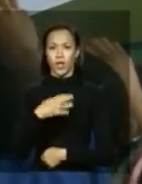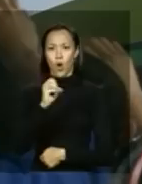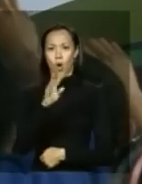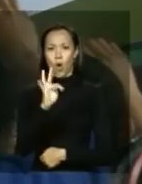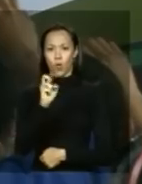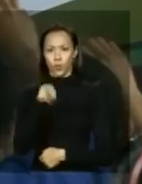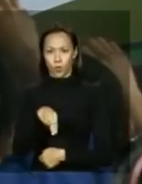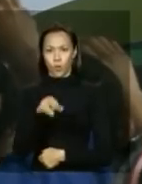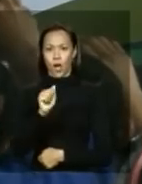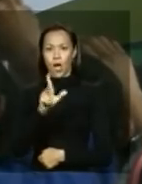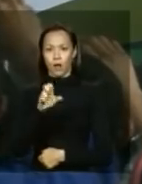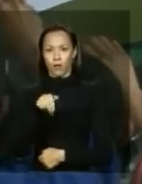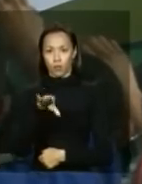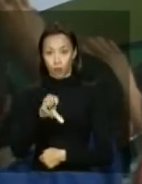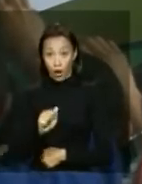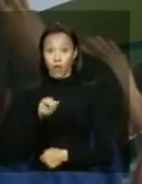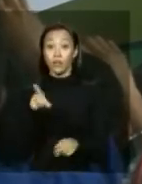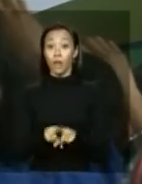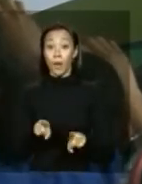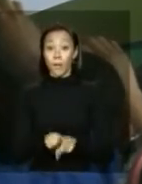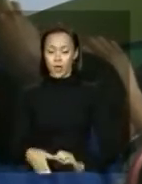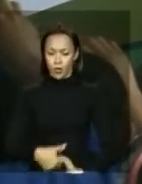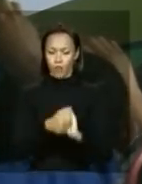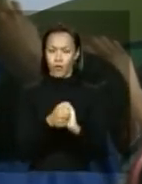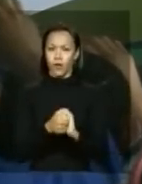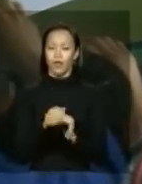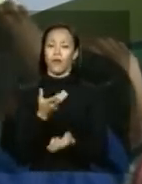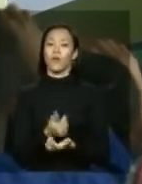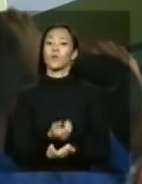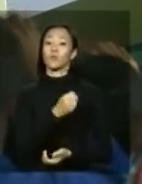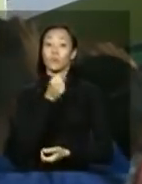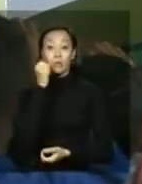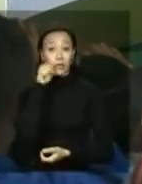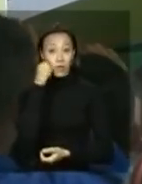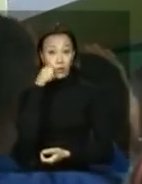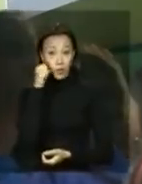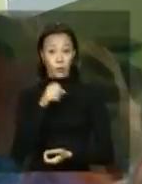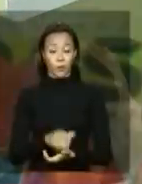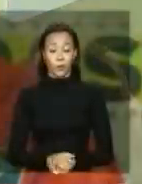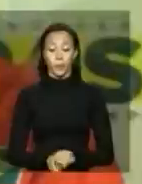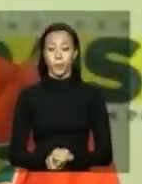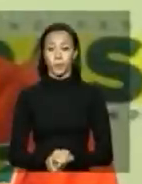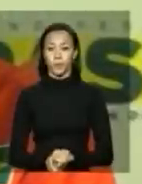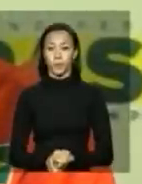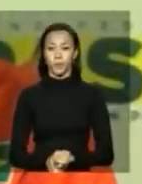Alencar. Cumprimentar os senadores Lídice da Mata e Walter Pinheiro.